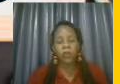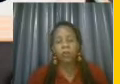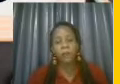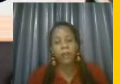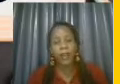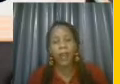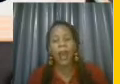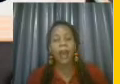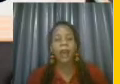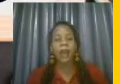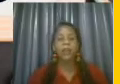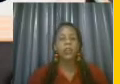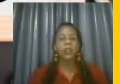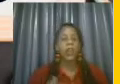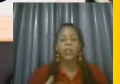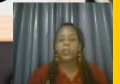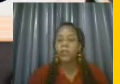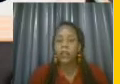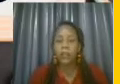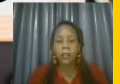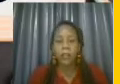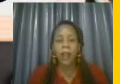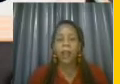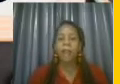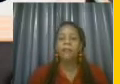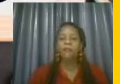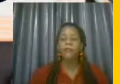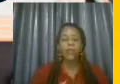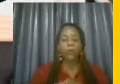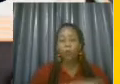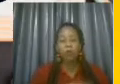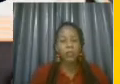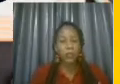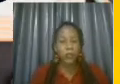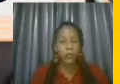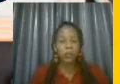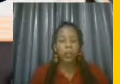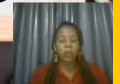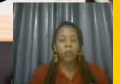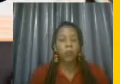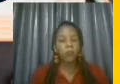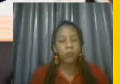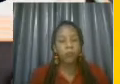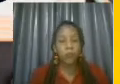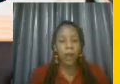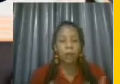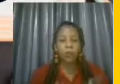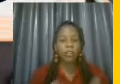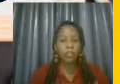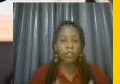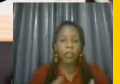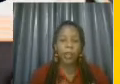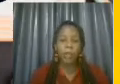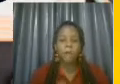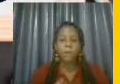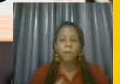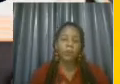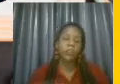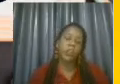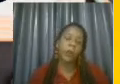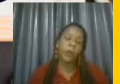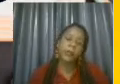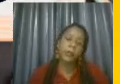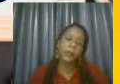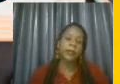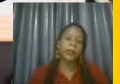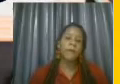em condições precárias, eles não se alimentavam, vinham todo mundo misturado. Hoje a gente